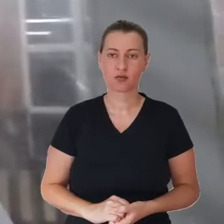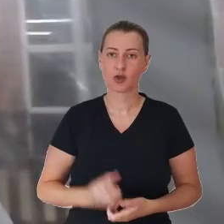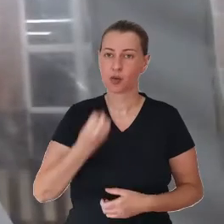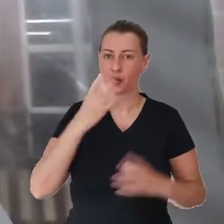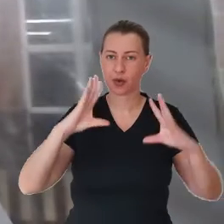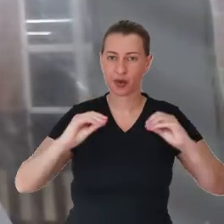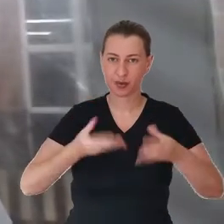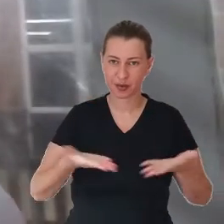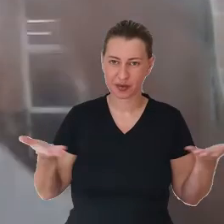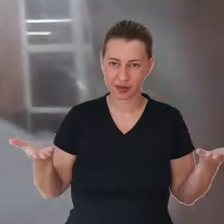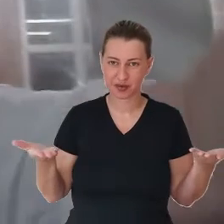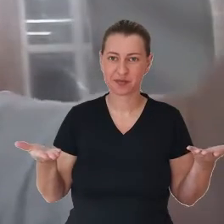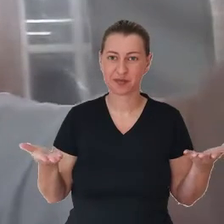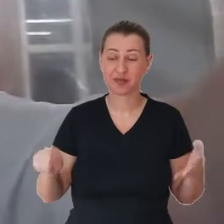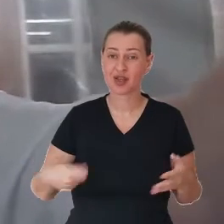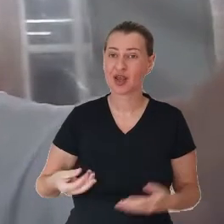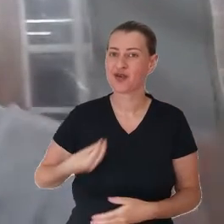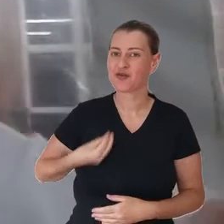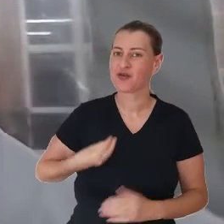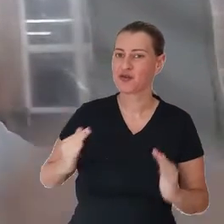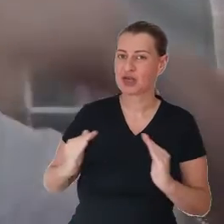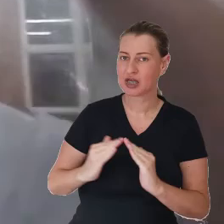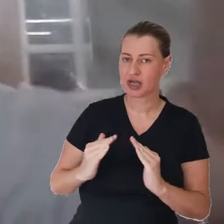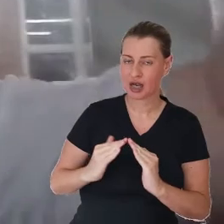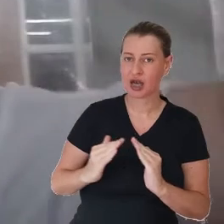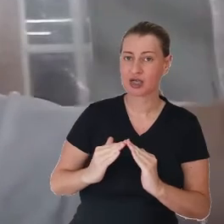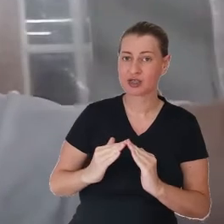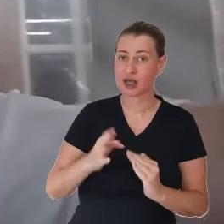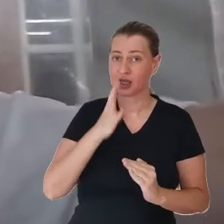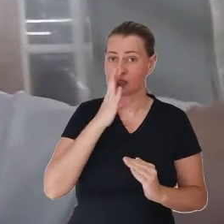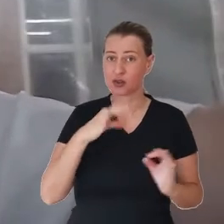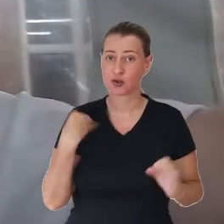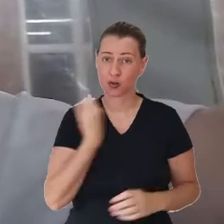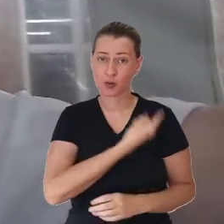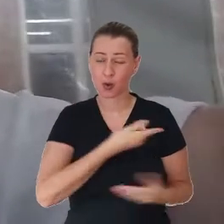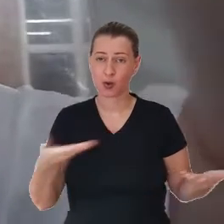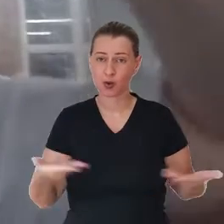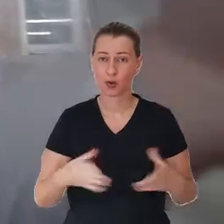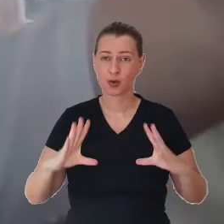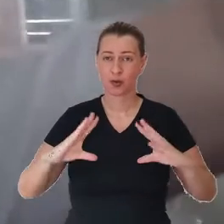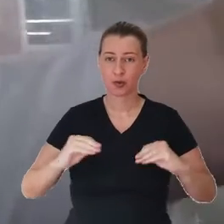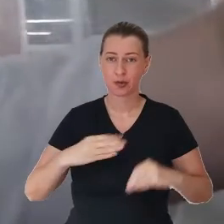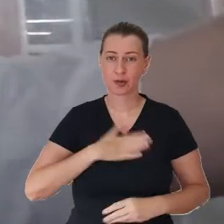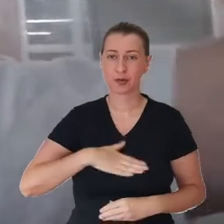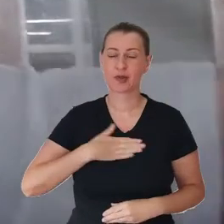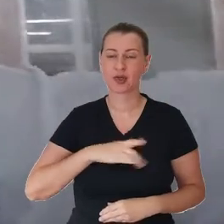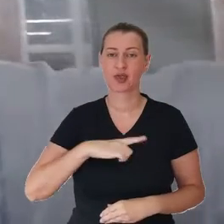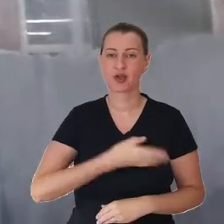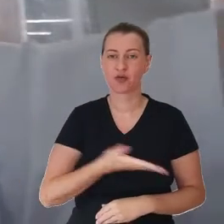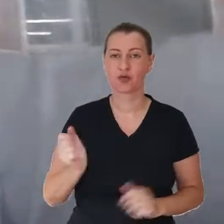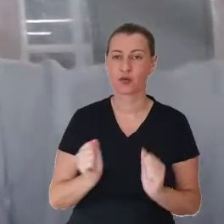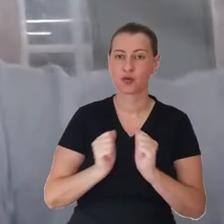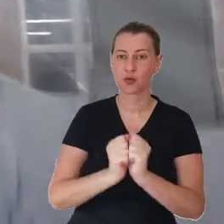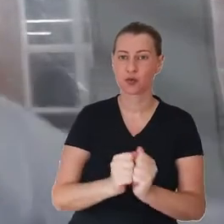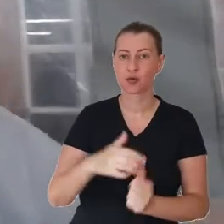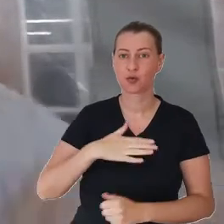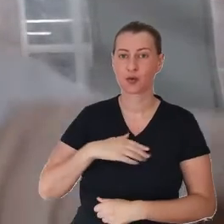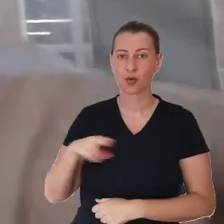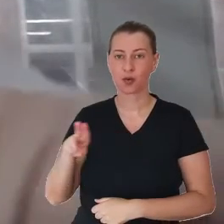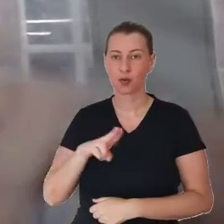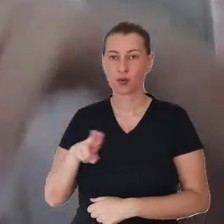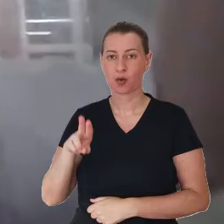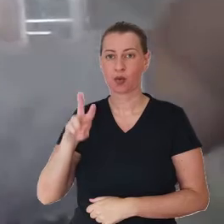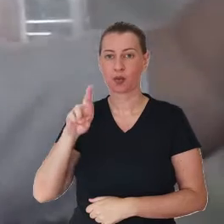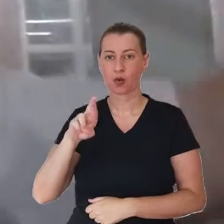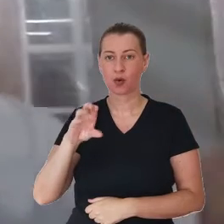Boa noite, pessoal. Boa noite para quem está em casa nos assistindo nesta noite. É um prazer tê-los. Meu nome é Rodrigo. Eu